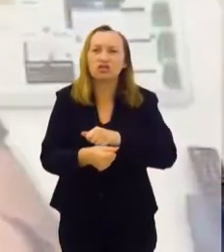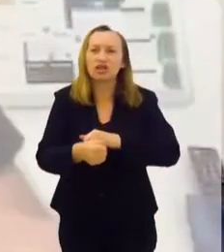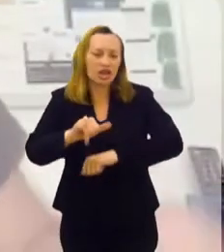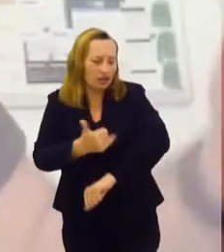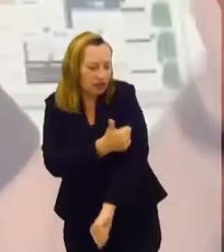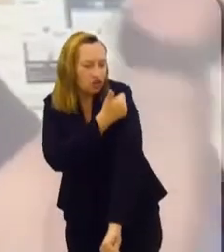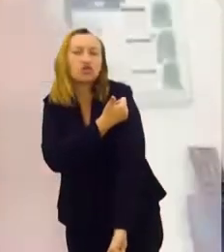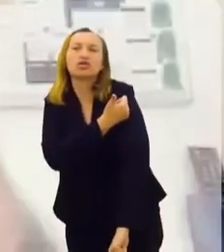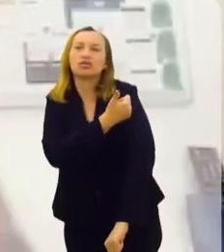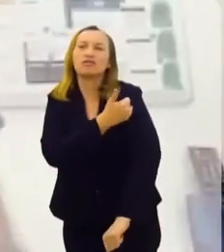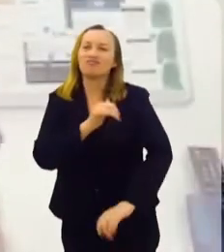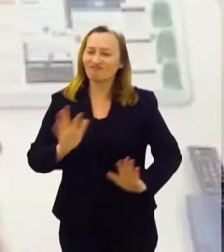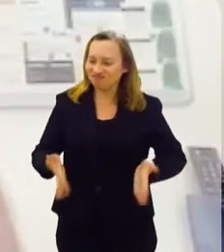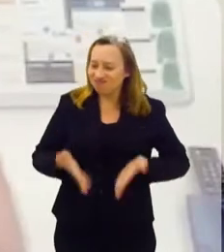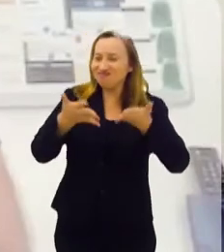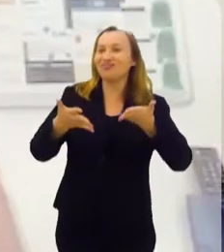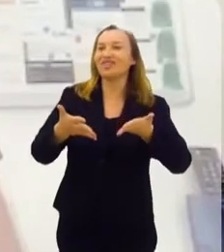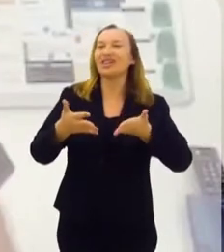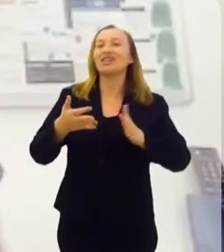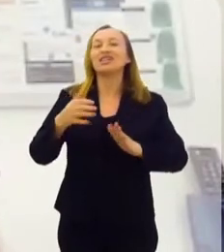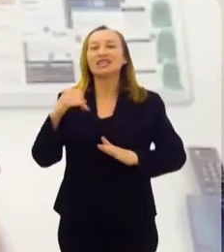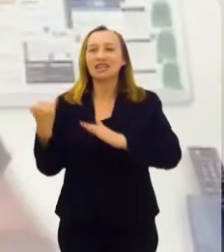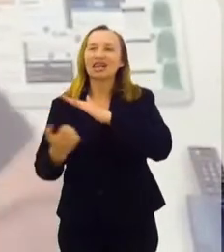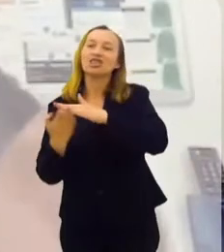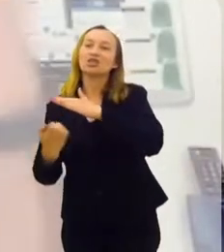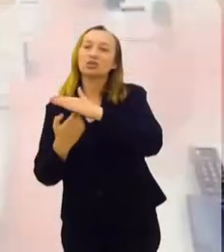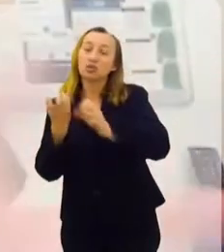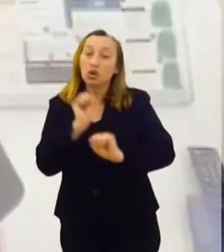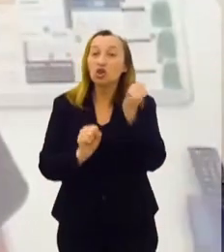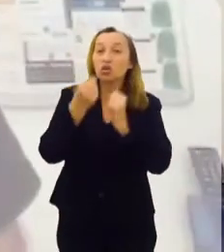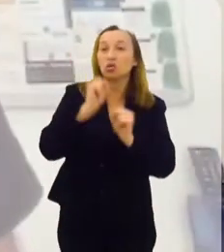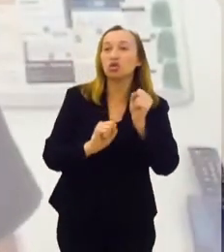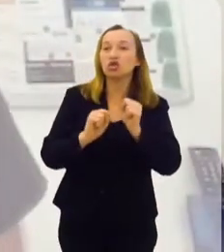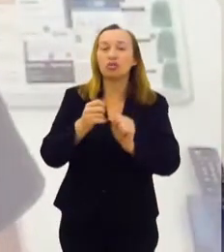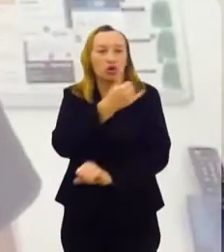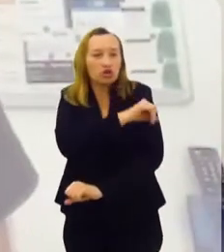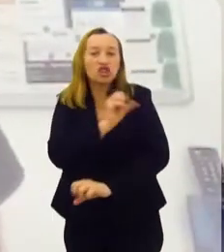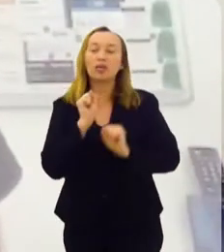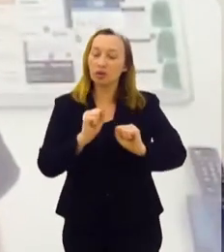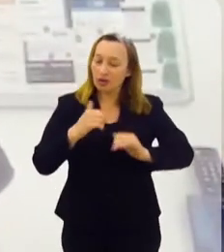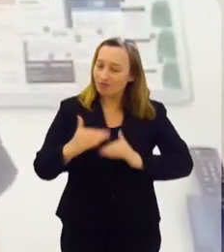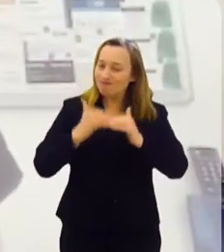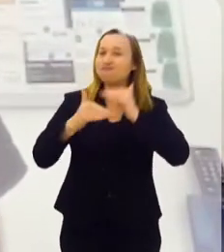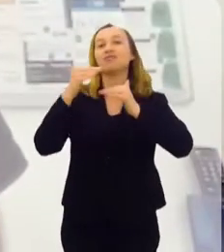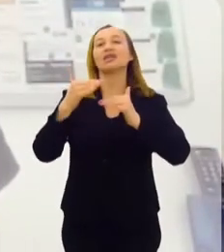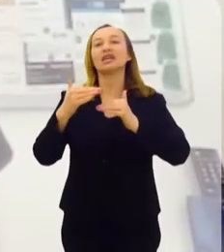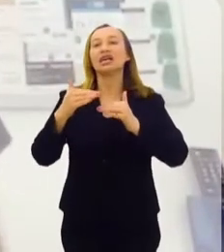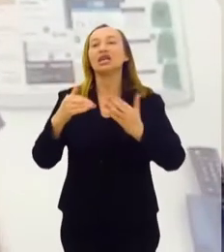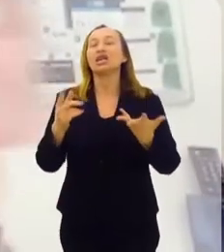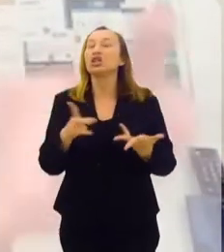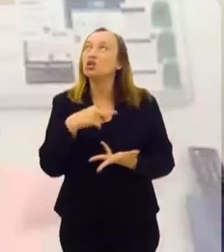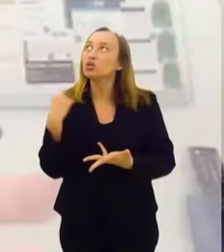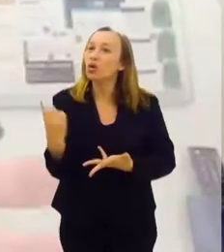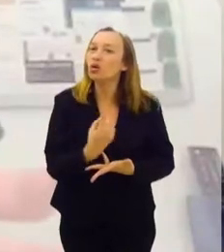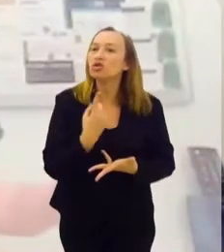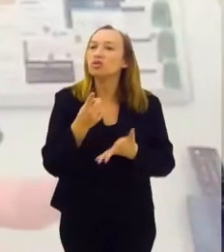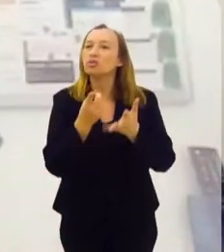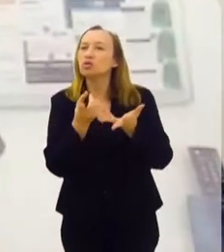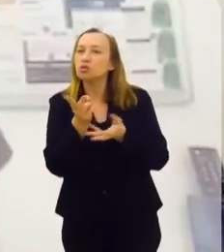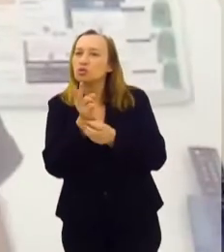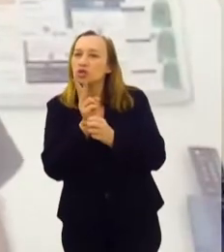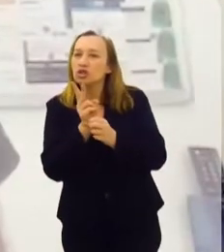investimento, infraestrutura, autoestima nessa indústria para o Rio de Janeiro poder realmente crescer, né? E a gente